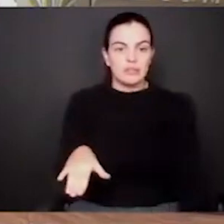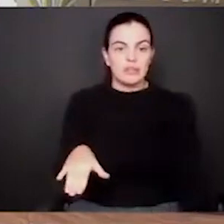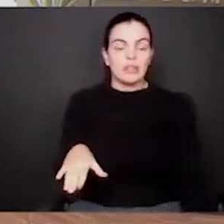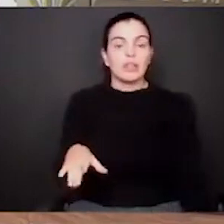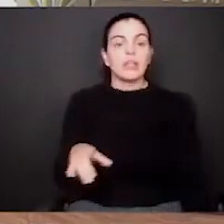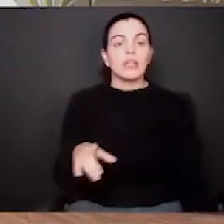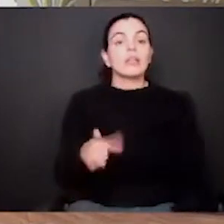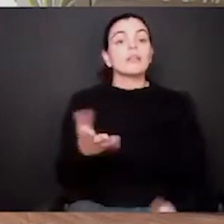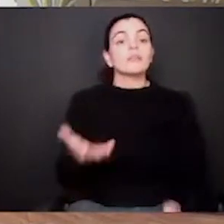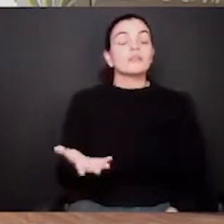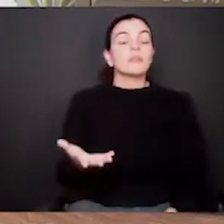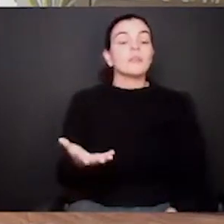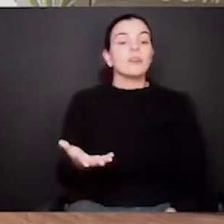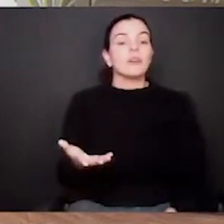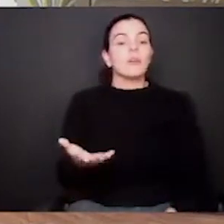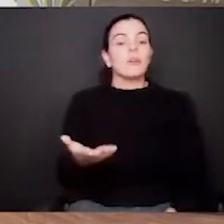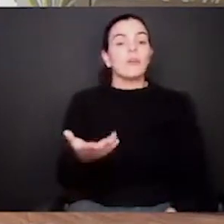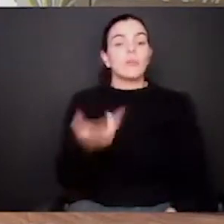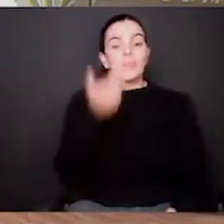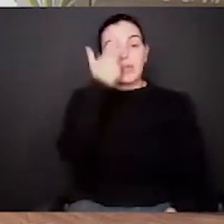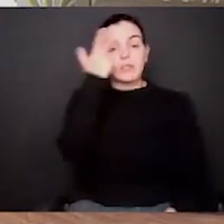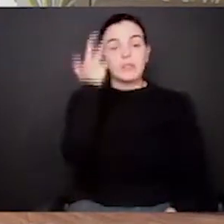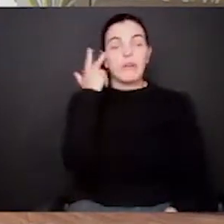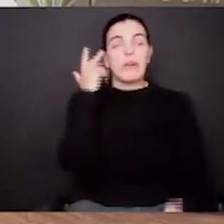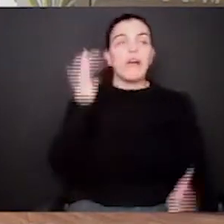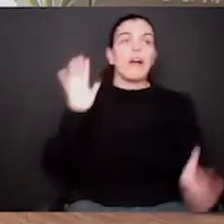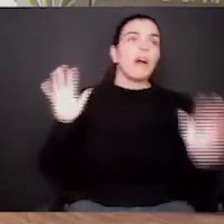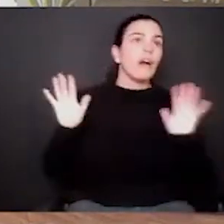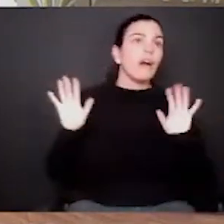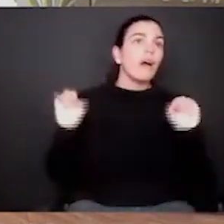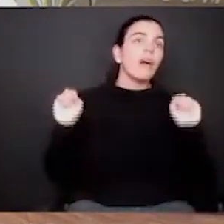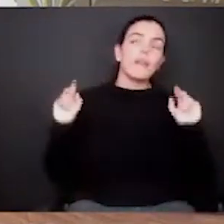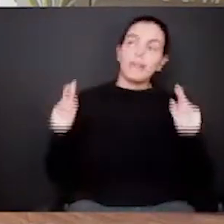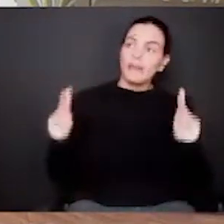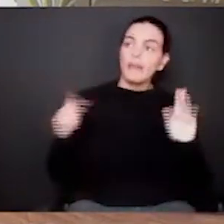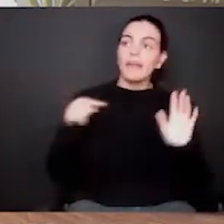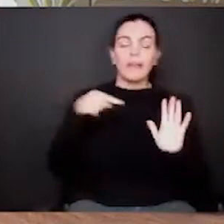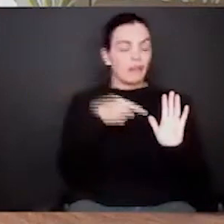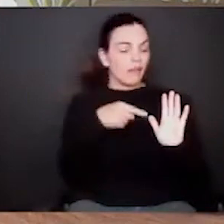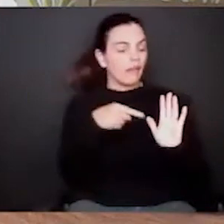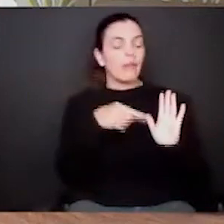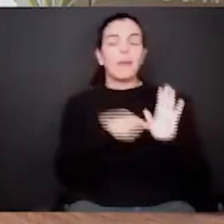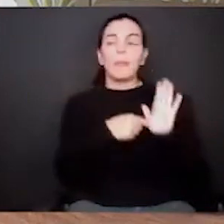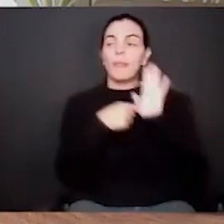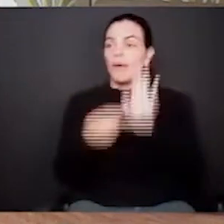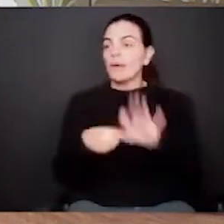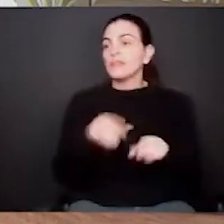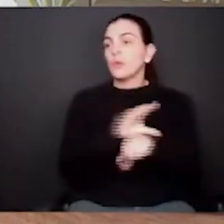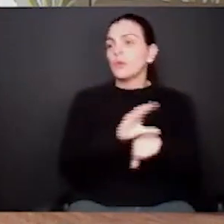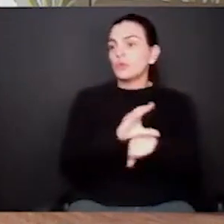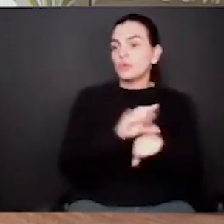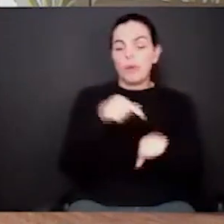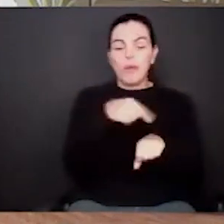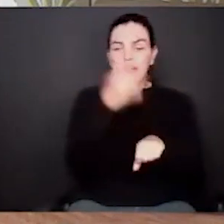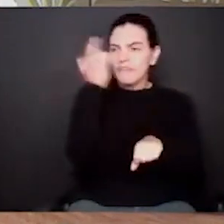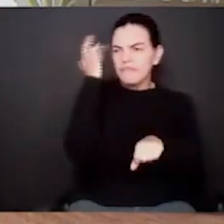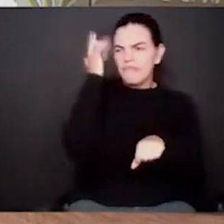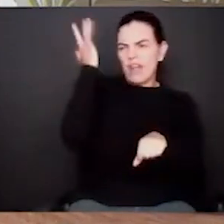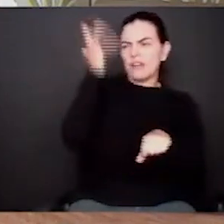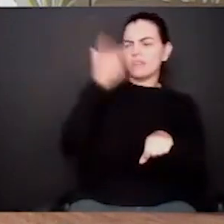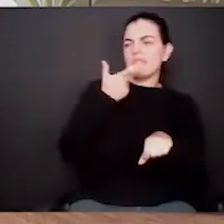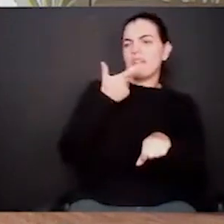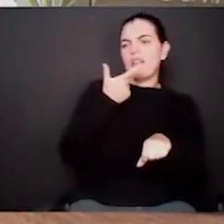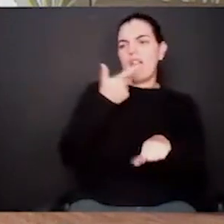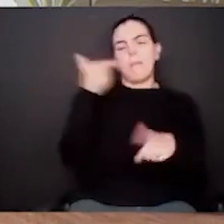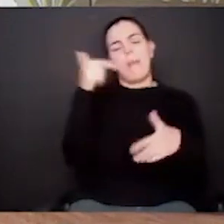pode questionar, tá, mas é muito fácil a Constituição vir dizer que tem que ter todas essas prerrogativas